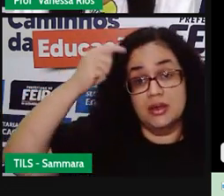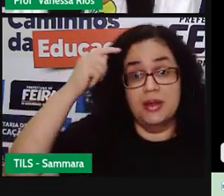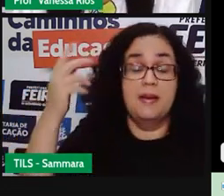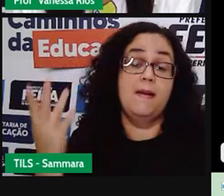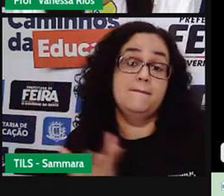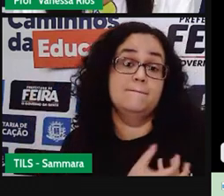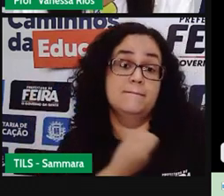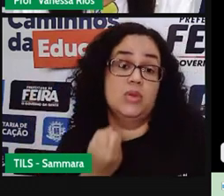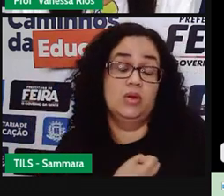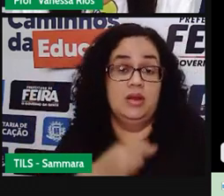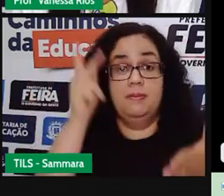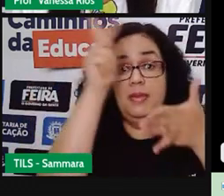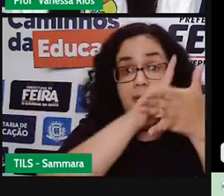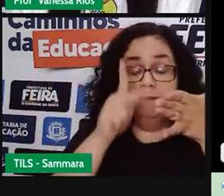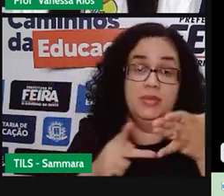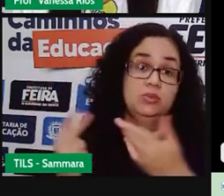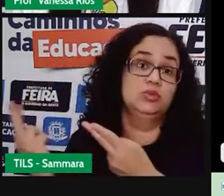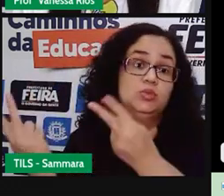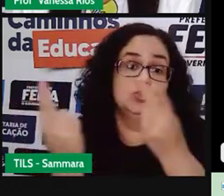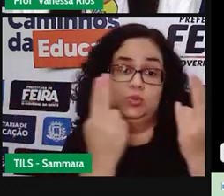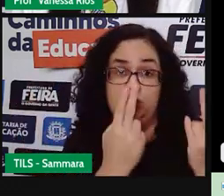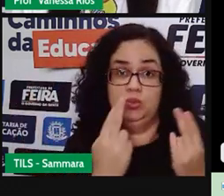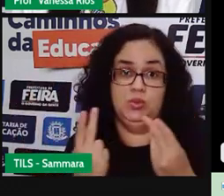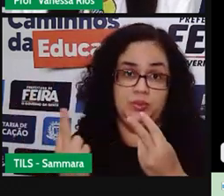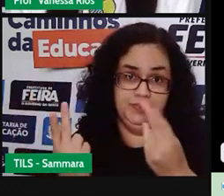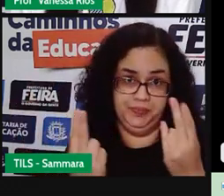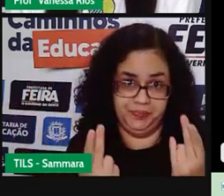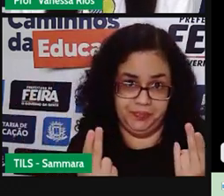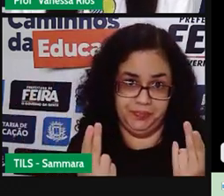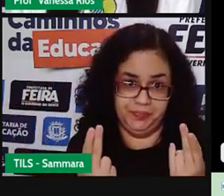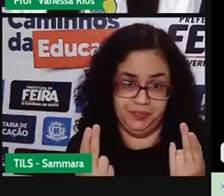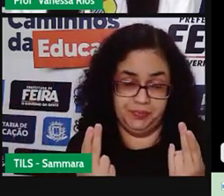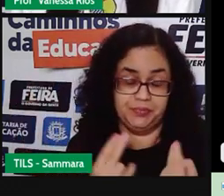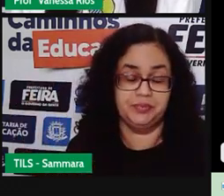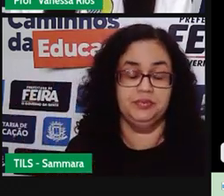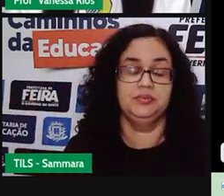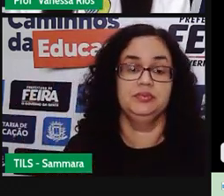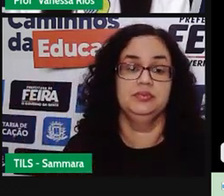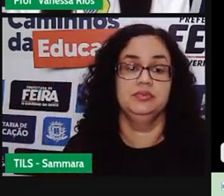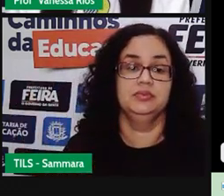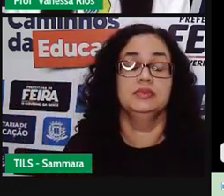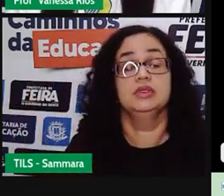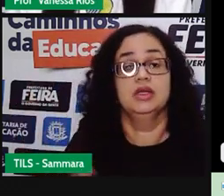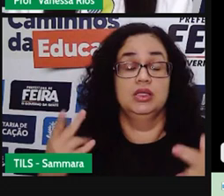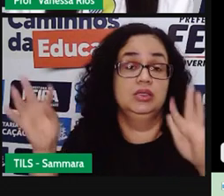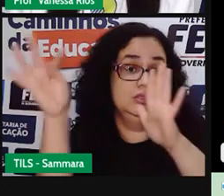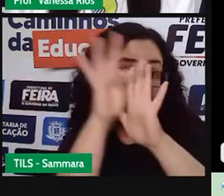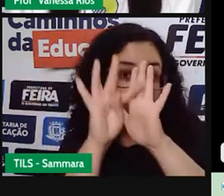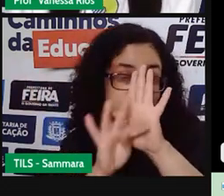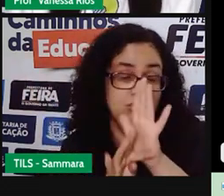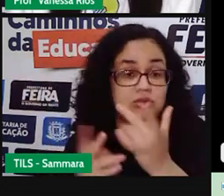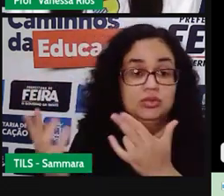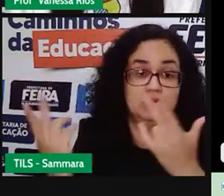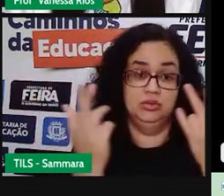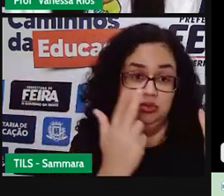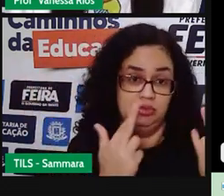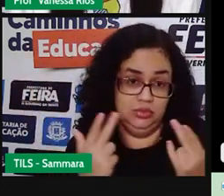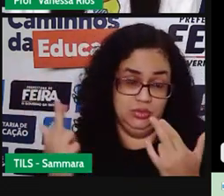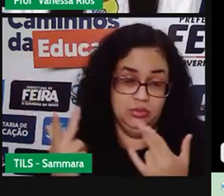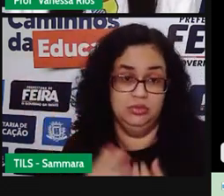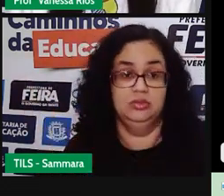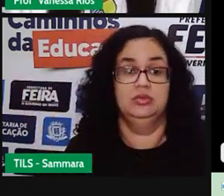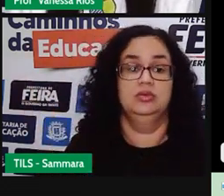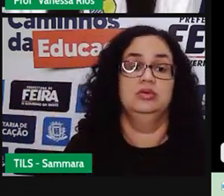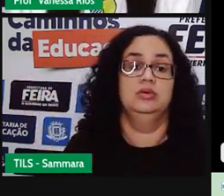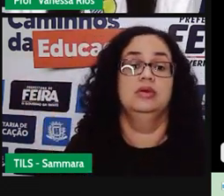tipo de texto ou do mesmo gênero. Mas poema e poesia são coisas diferentes, e é